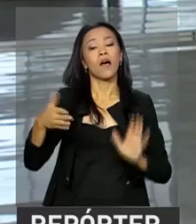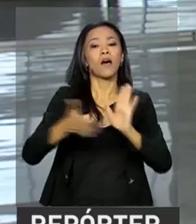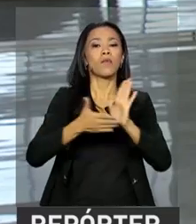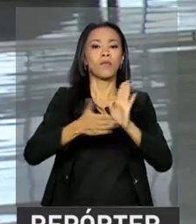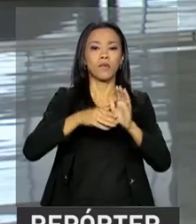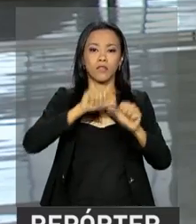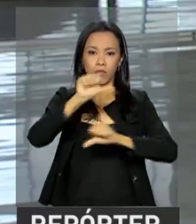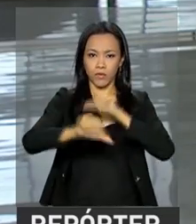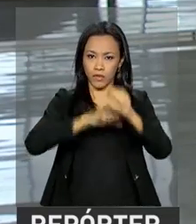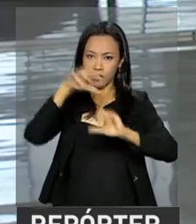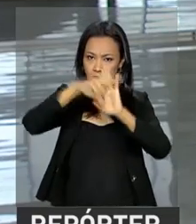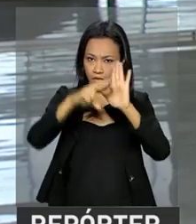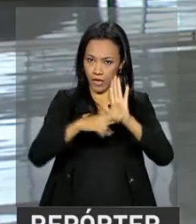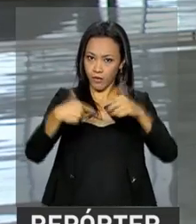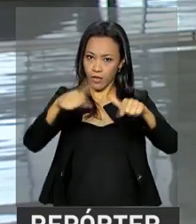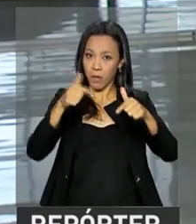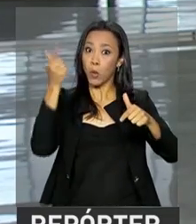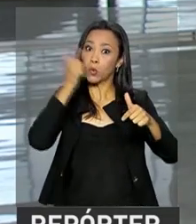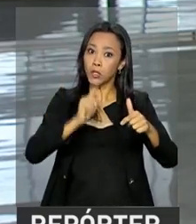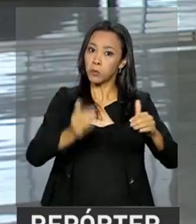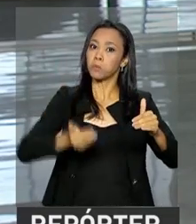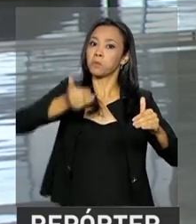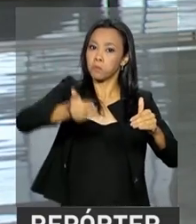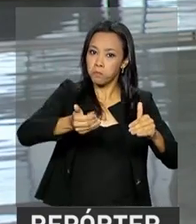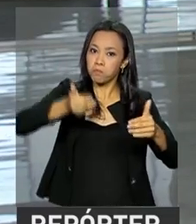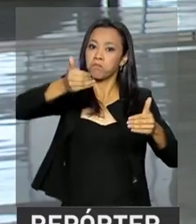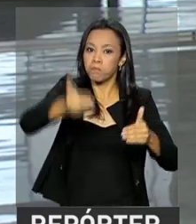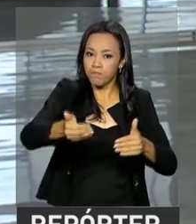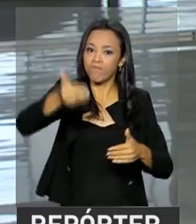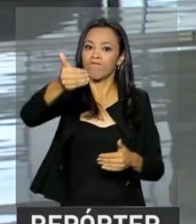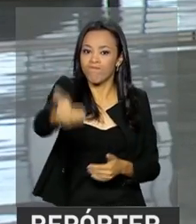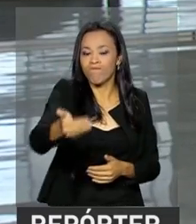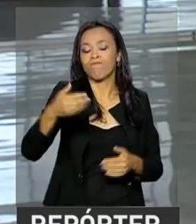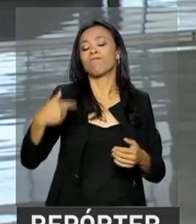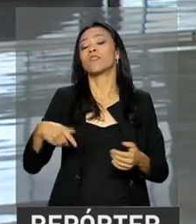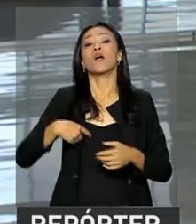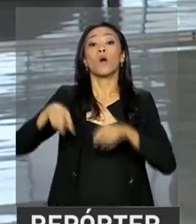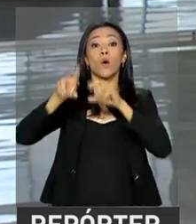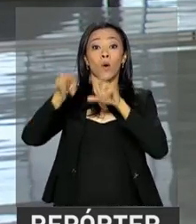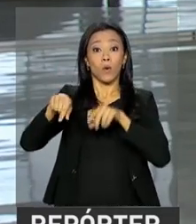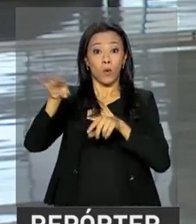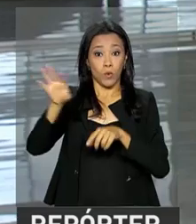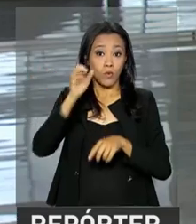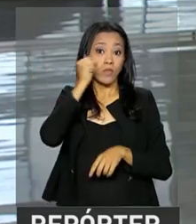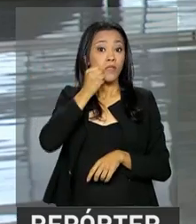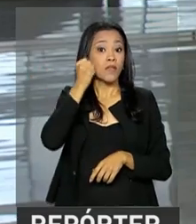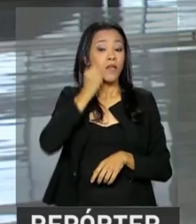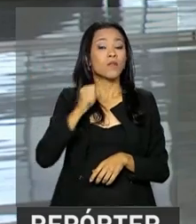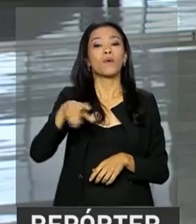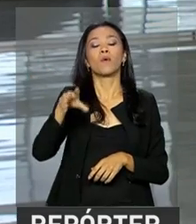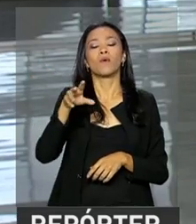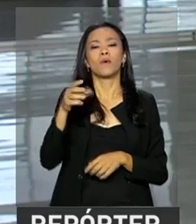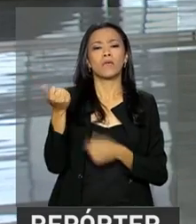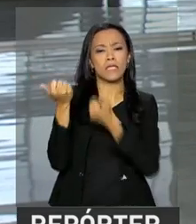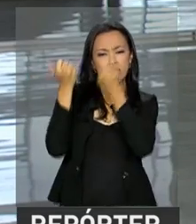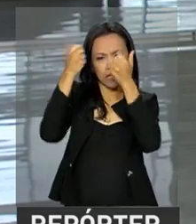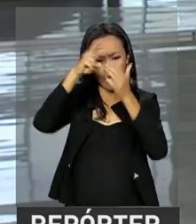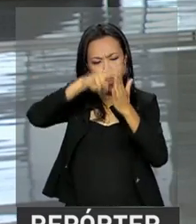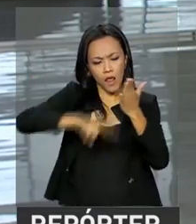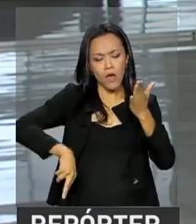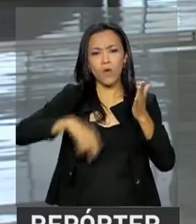senado no senado federal o presidente da Comissão de assuntos econômicos o senador Tácio jere isat deu como lido o documento de